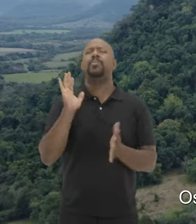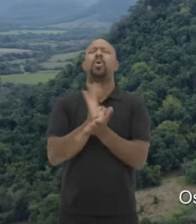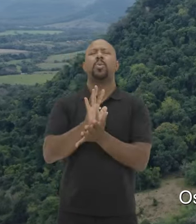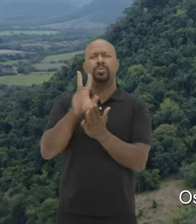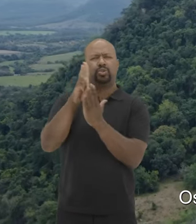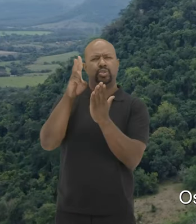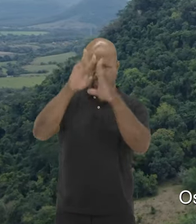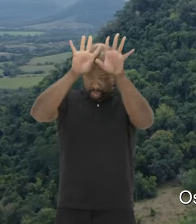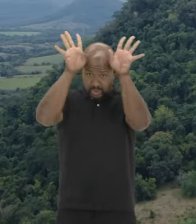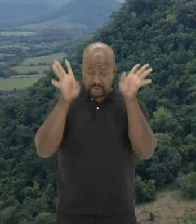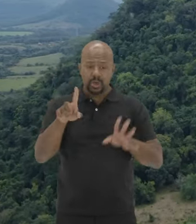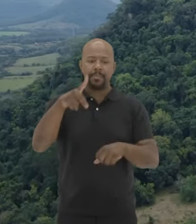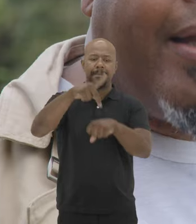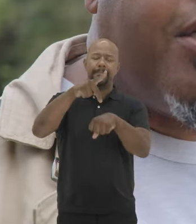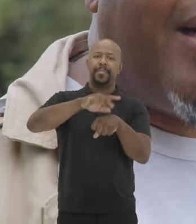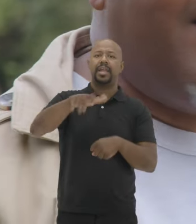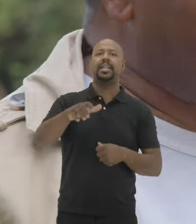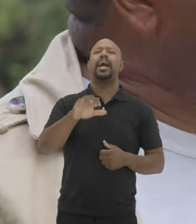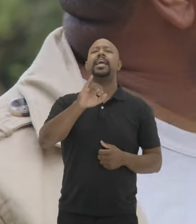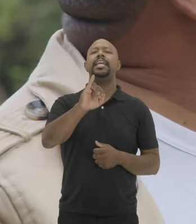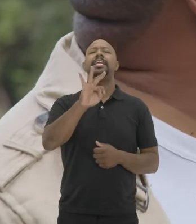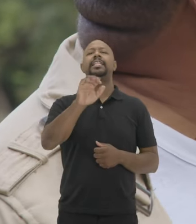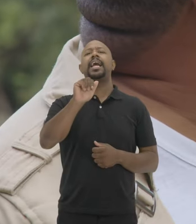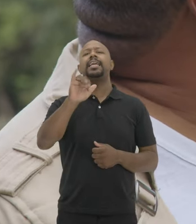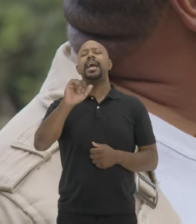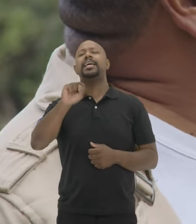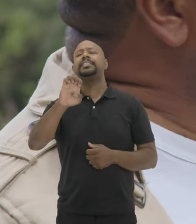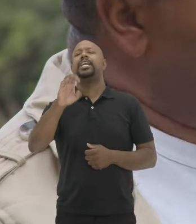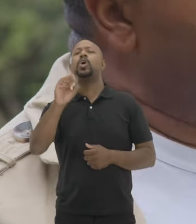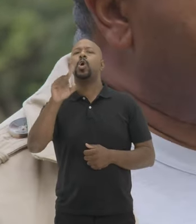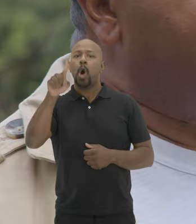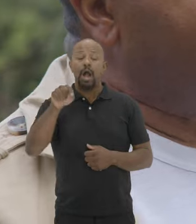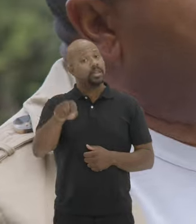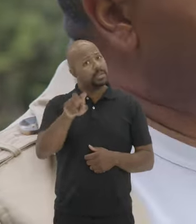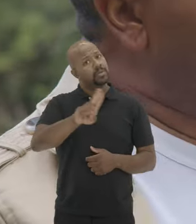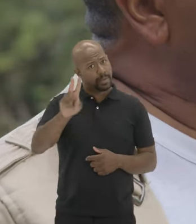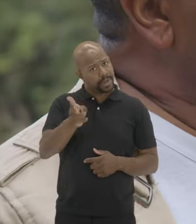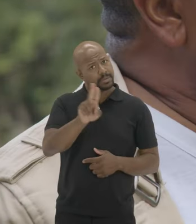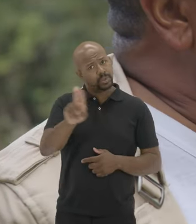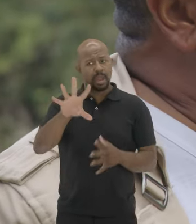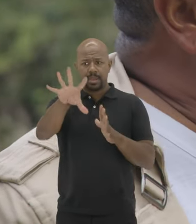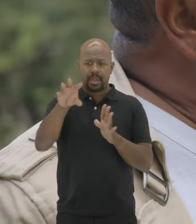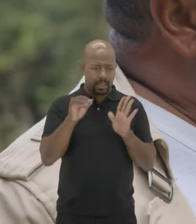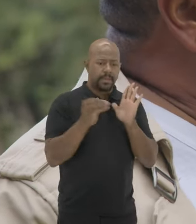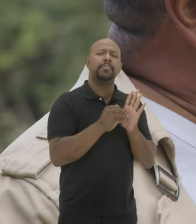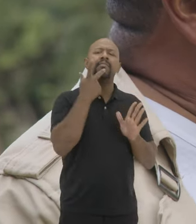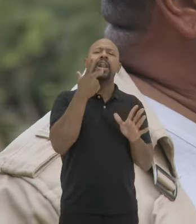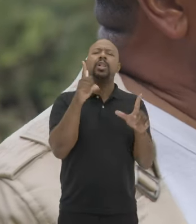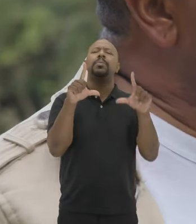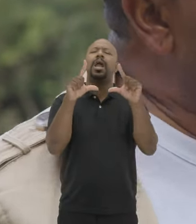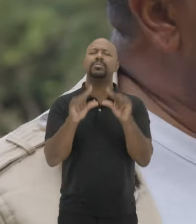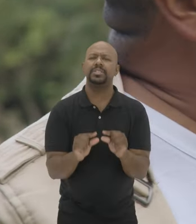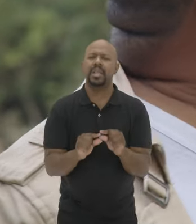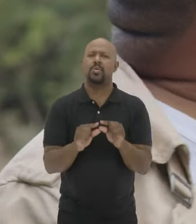indígenas eles isso aqui como a pedra chamada itaiá secor e os Jesuítas também vão usar essa nomenclatura para falar